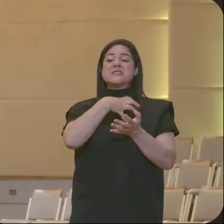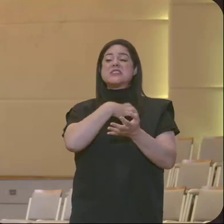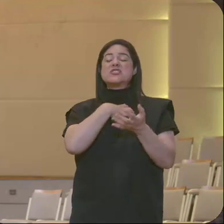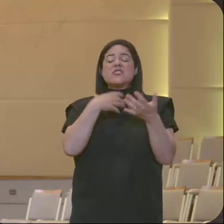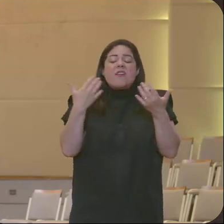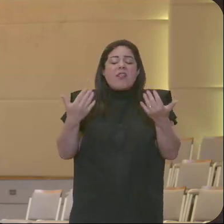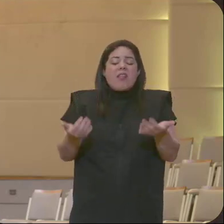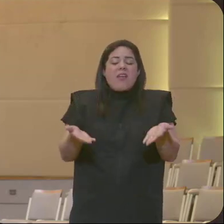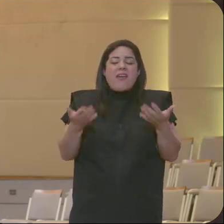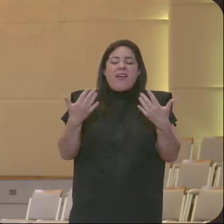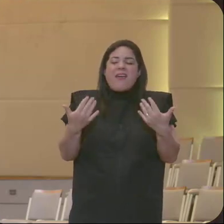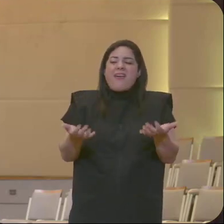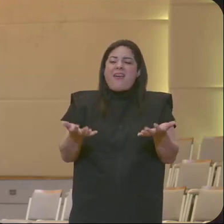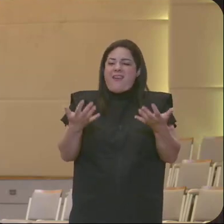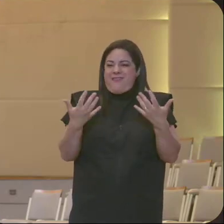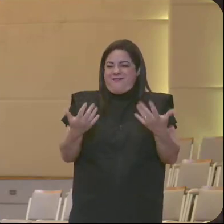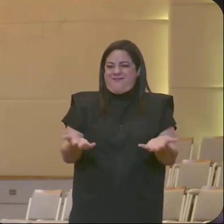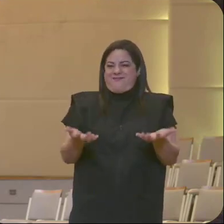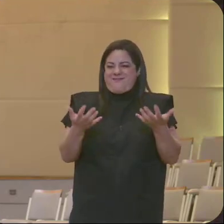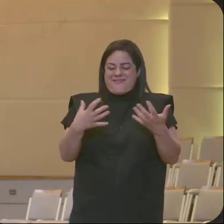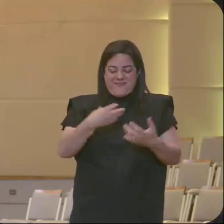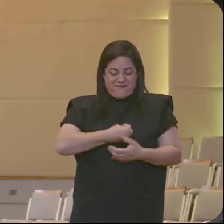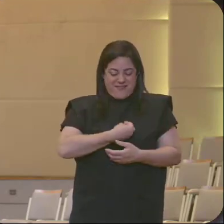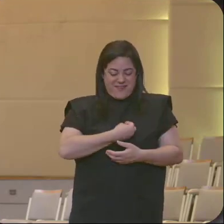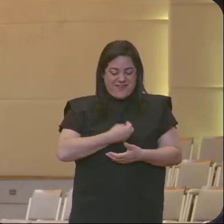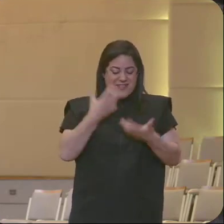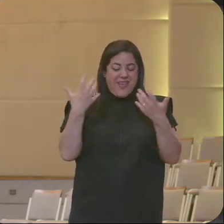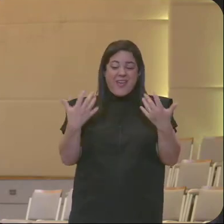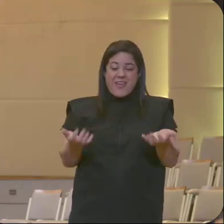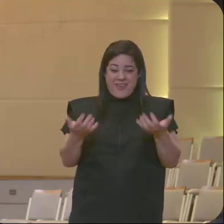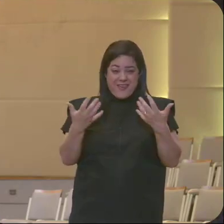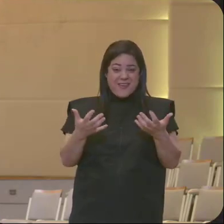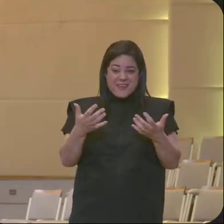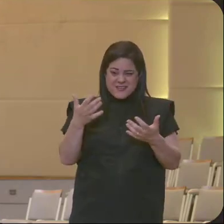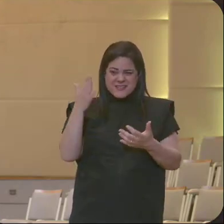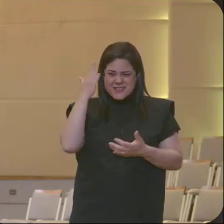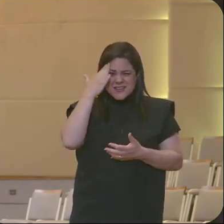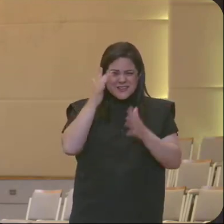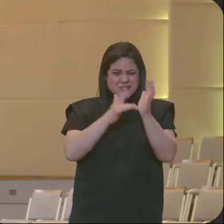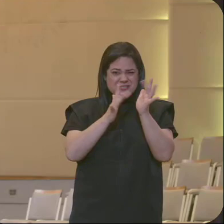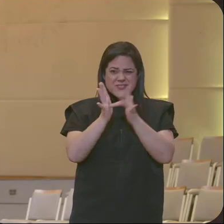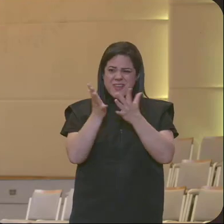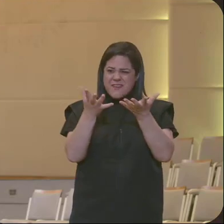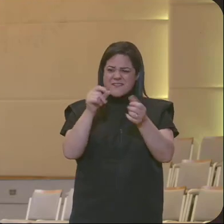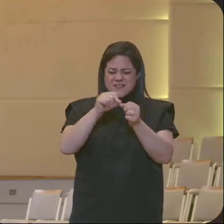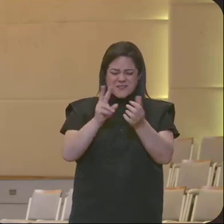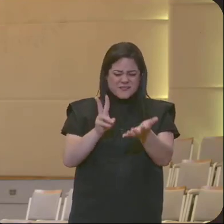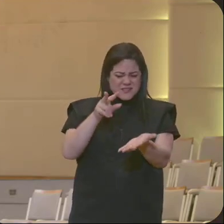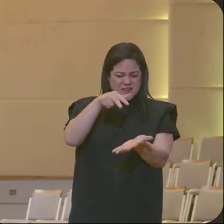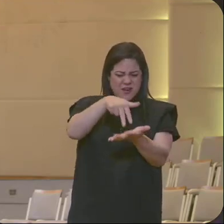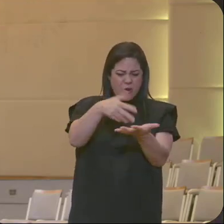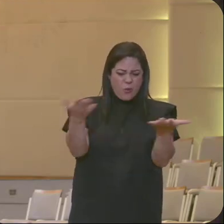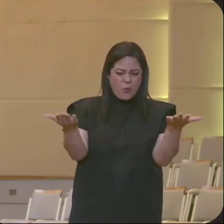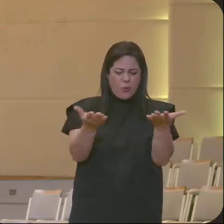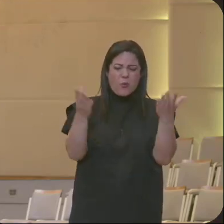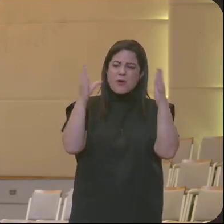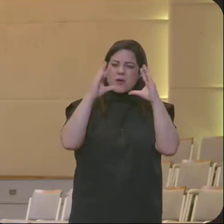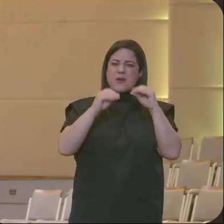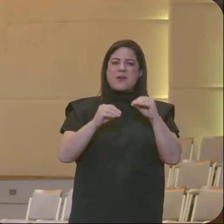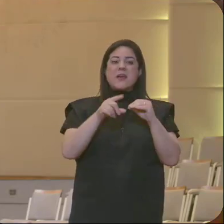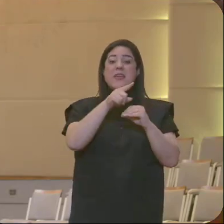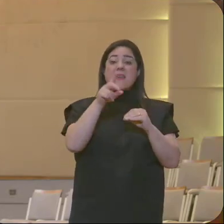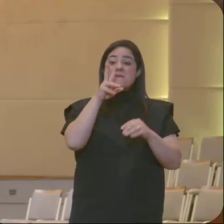é leve, um jugo que é suave. Mais do que isso, sabe o que Ele quer fazer? Ele quer te levantar nessa noite. Ele